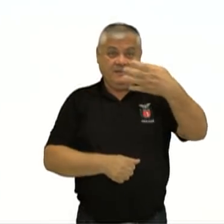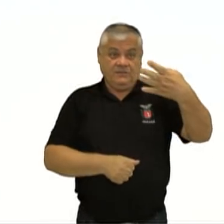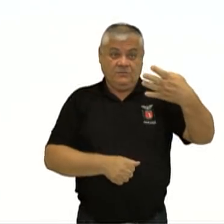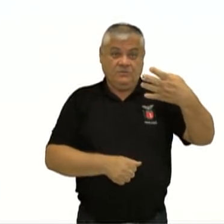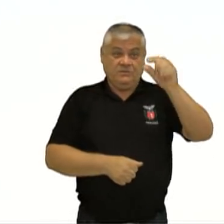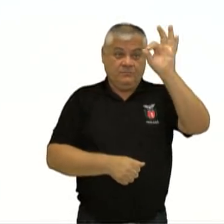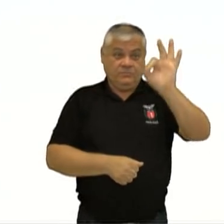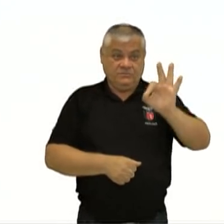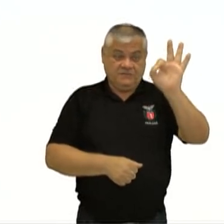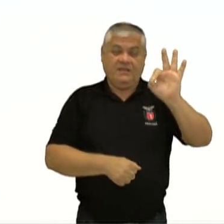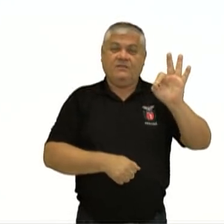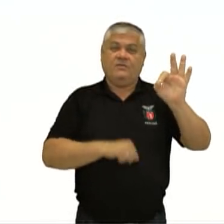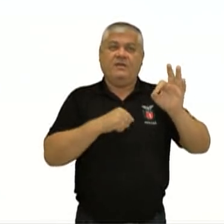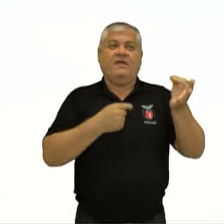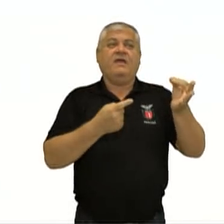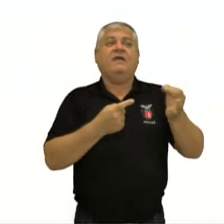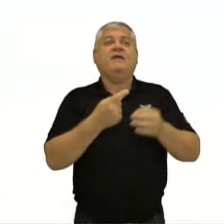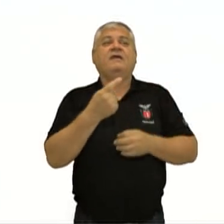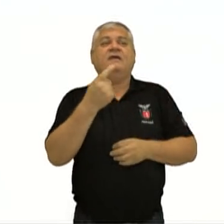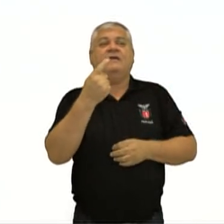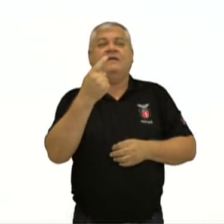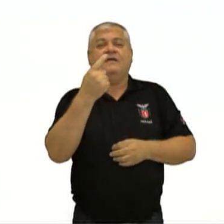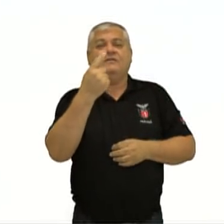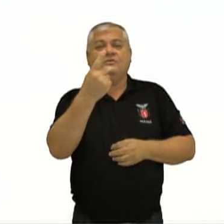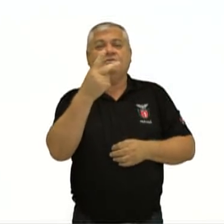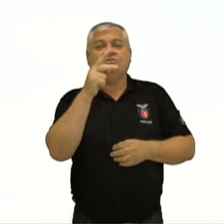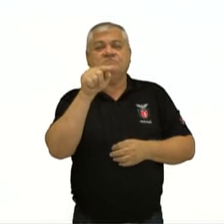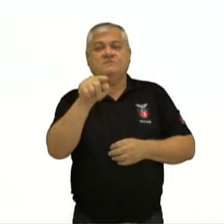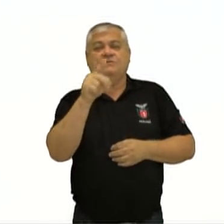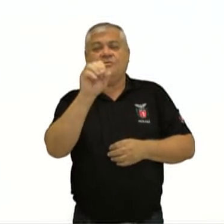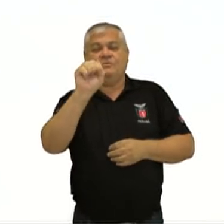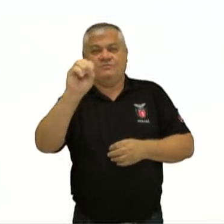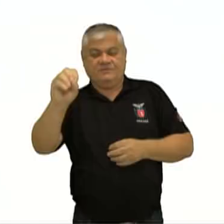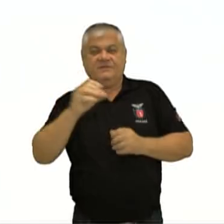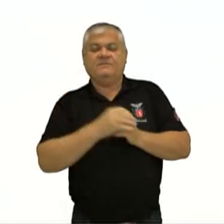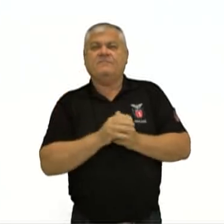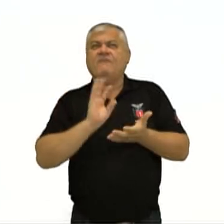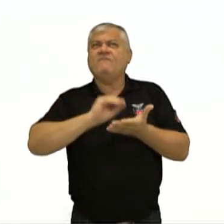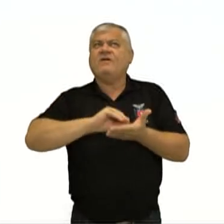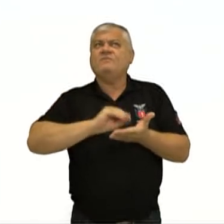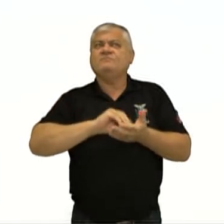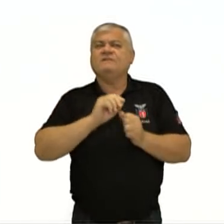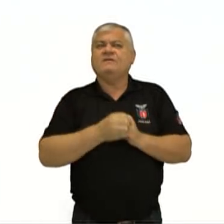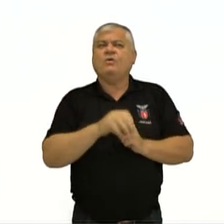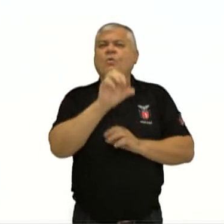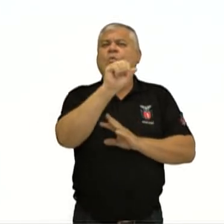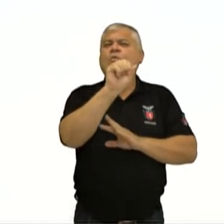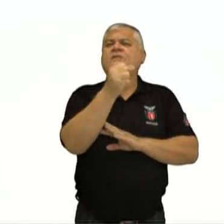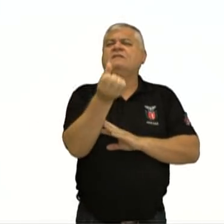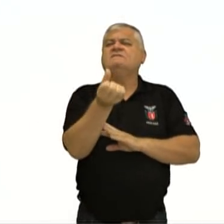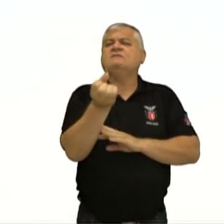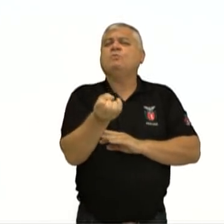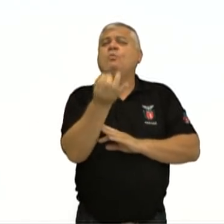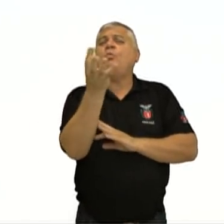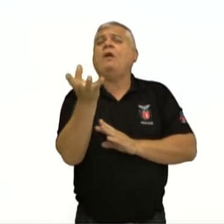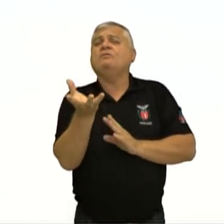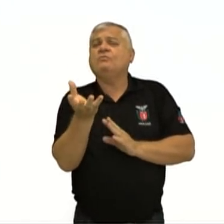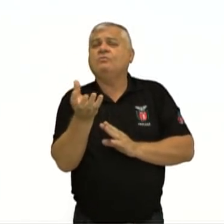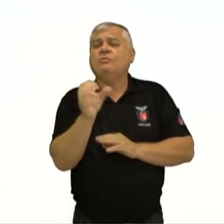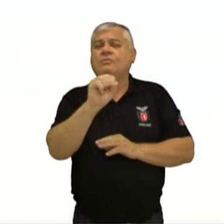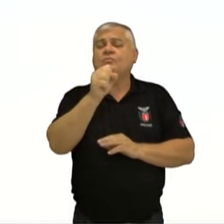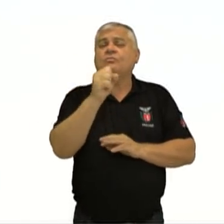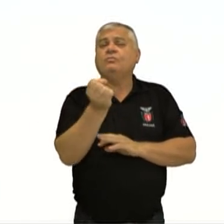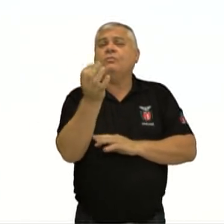Como 14% para 100% falta 86, o que eu faço? Os 86% é o quanto sobra